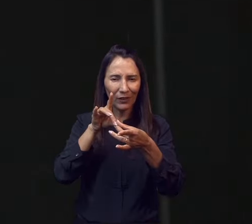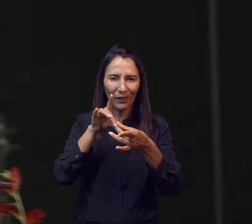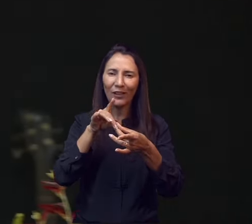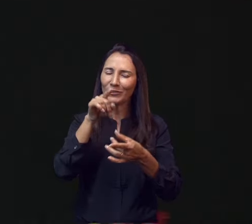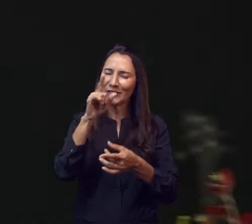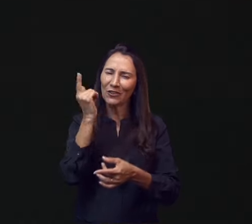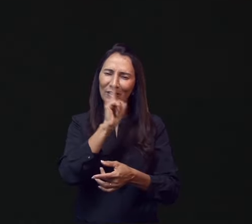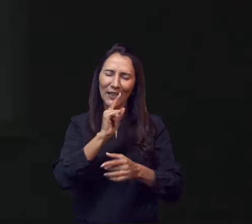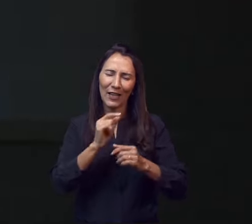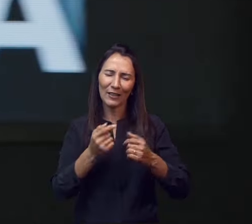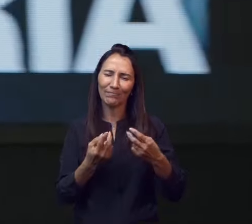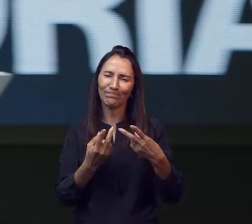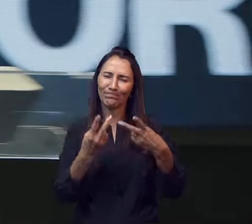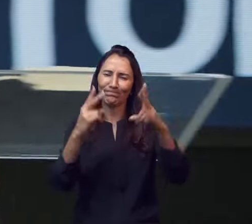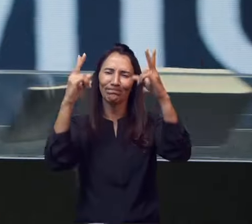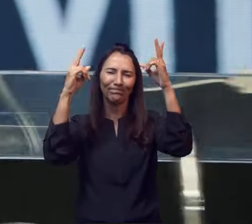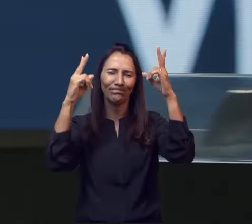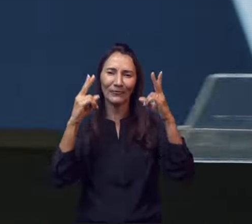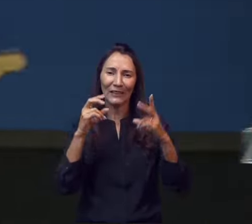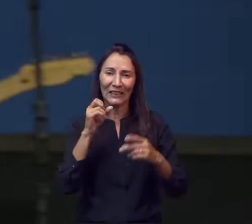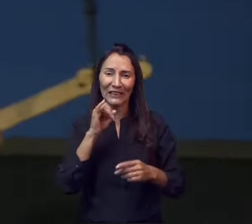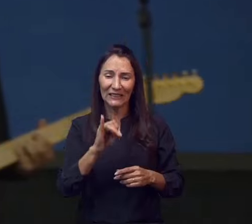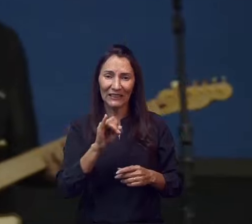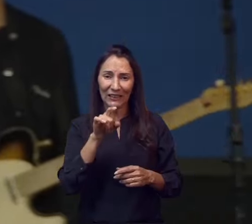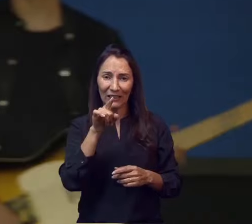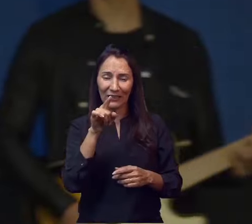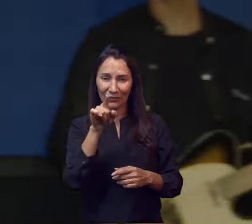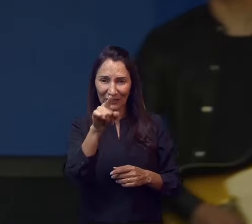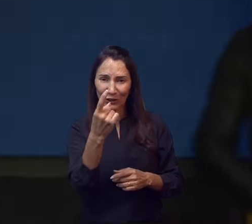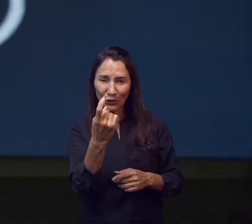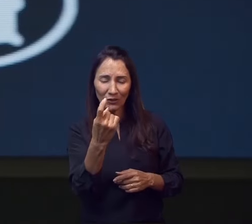porque Sem mim nada podeis fazer